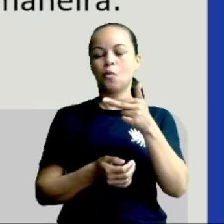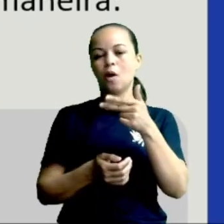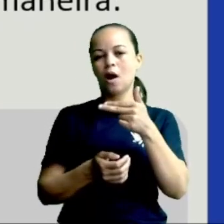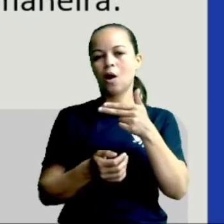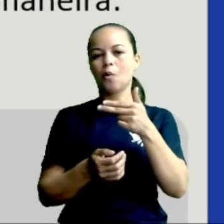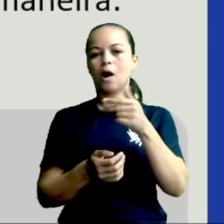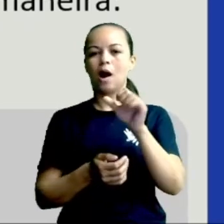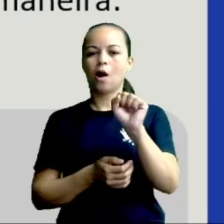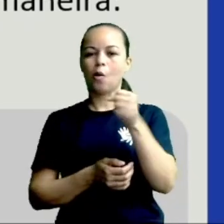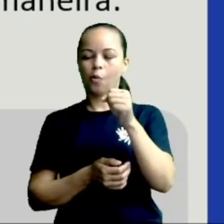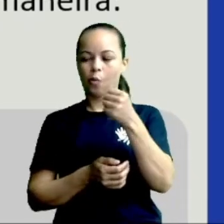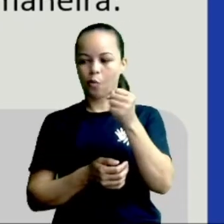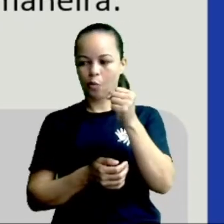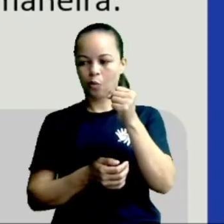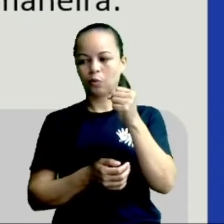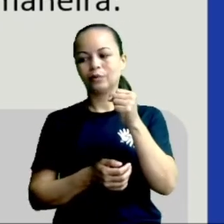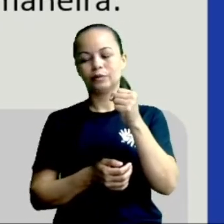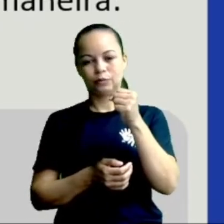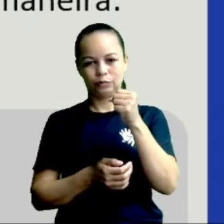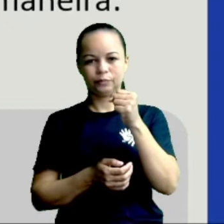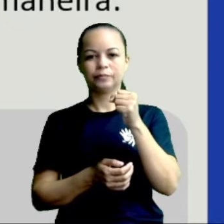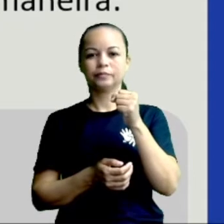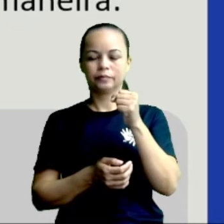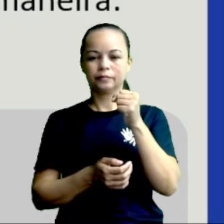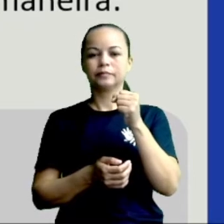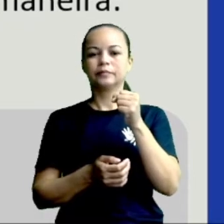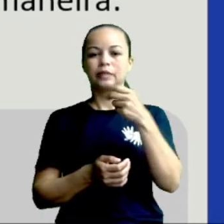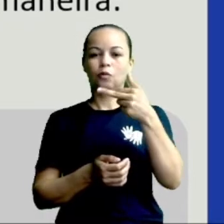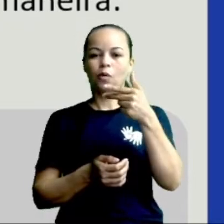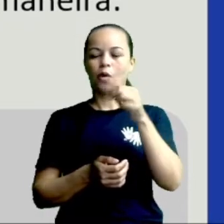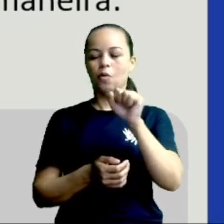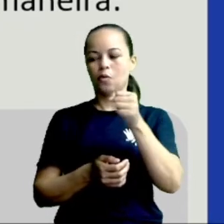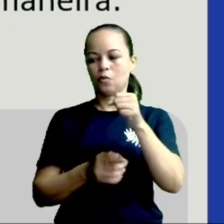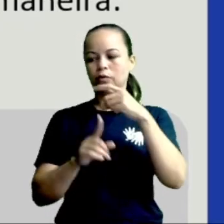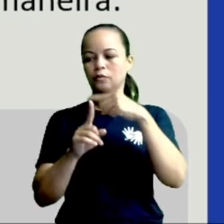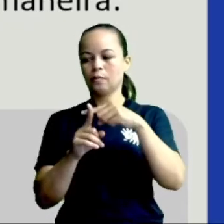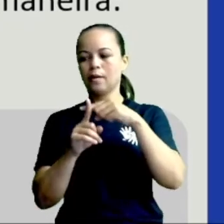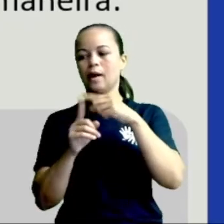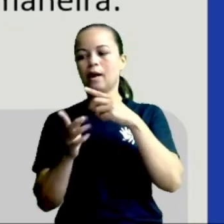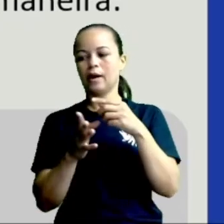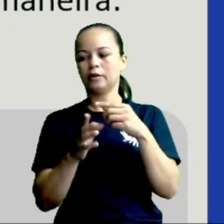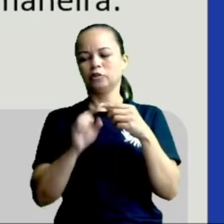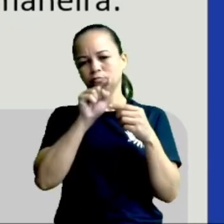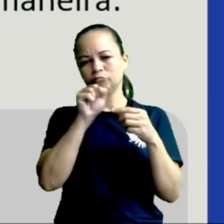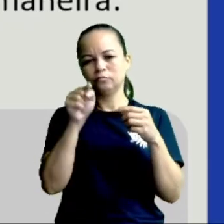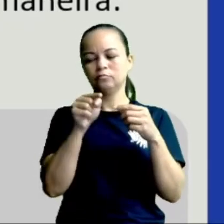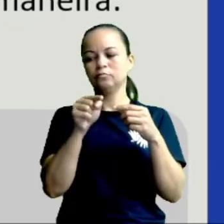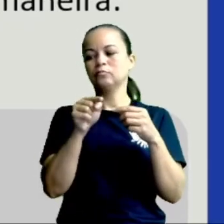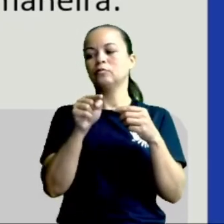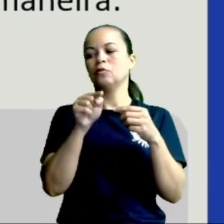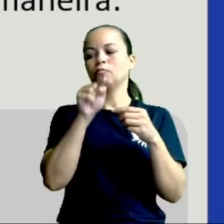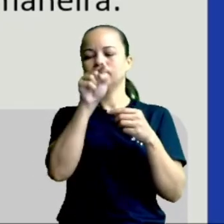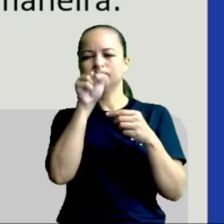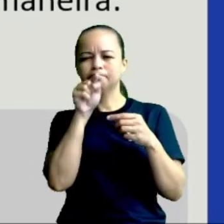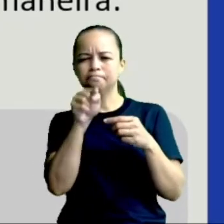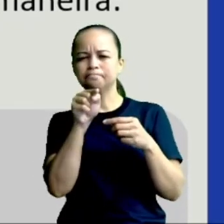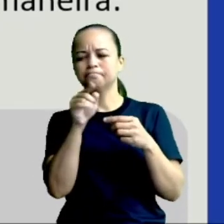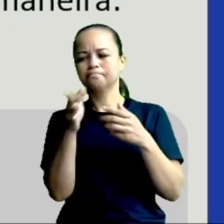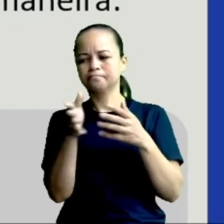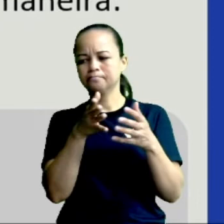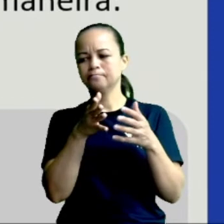mais olha oito porque foi de quem do pacote amarelo mas o tracinho aí do pacote verde mais claro